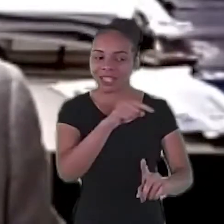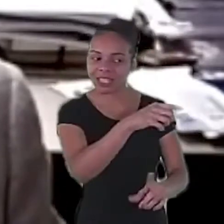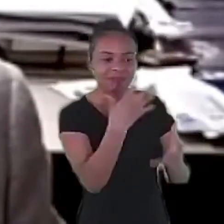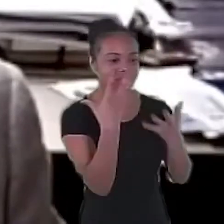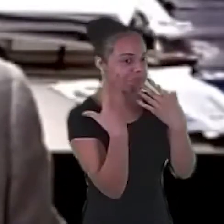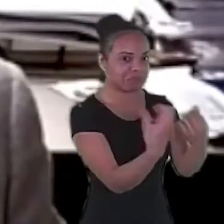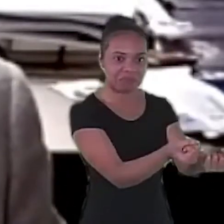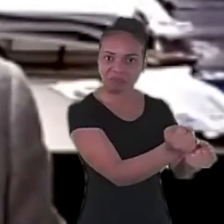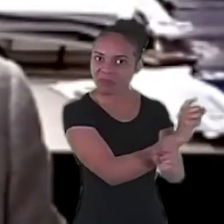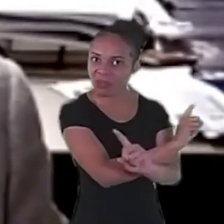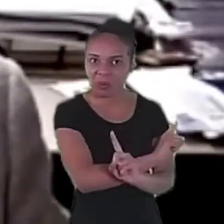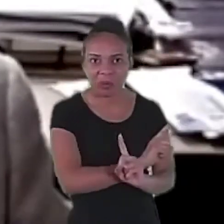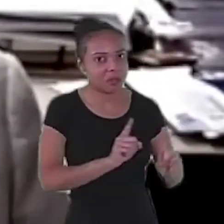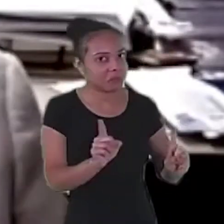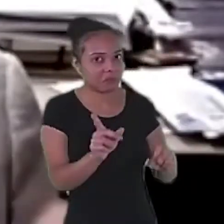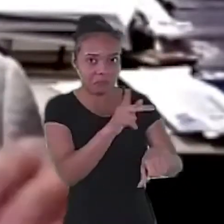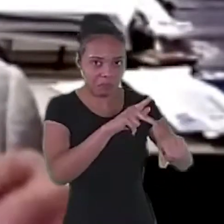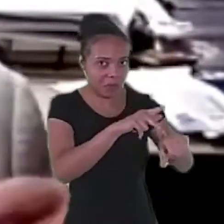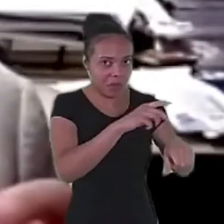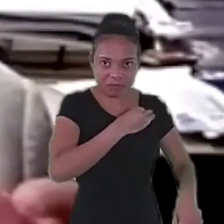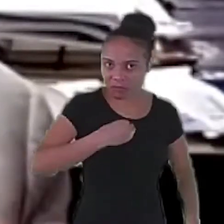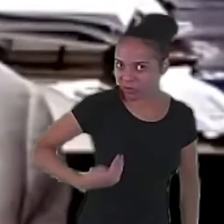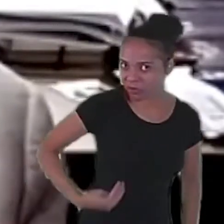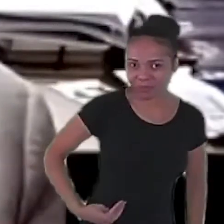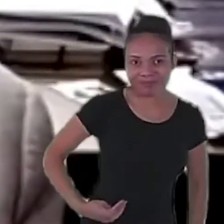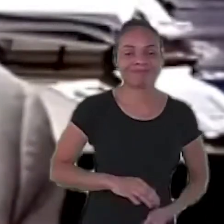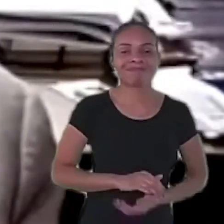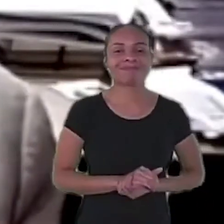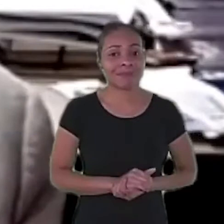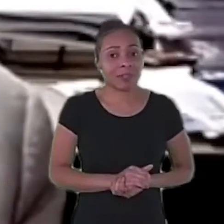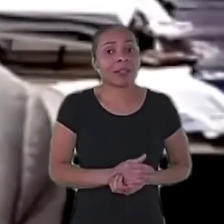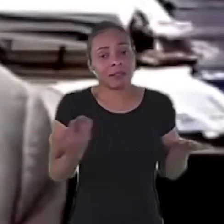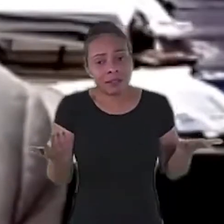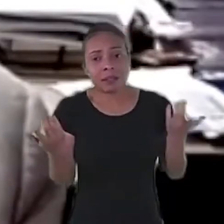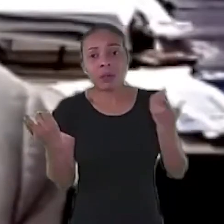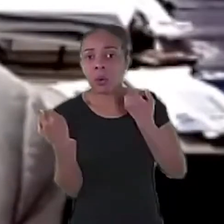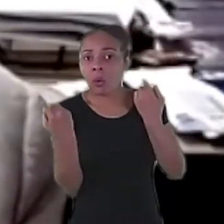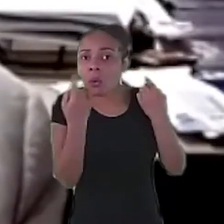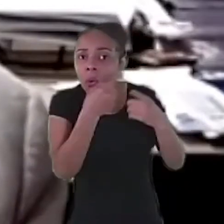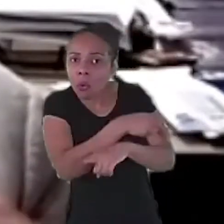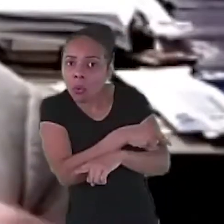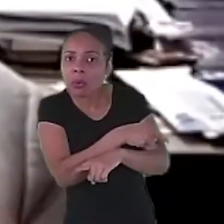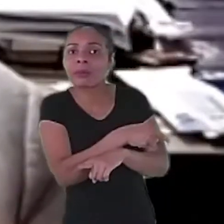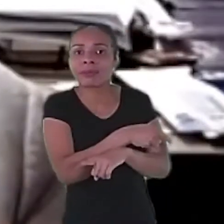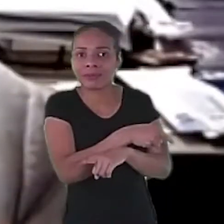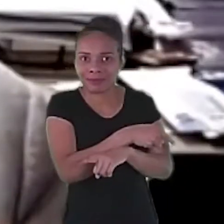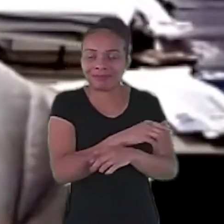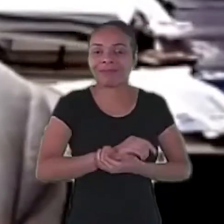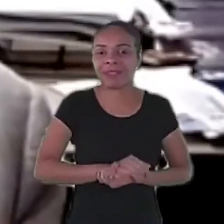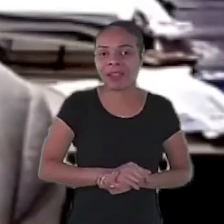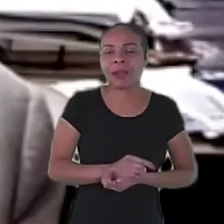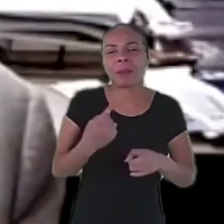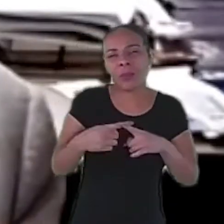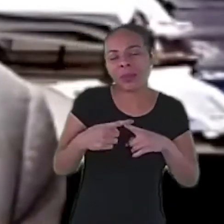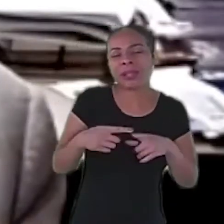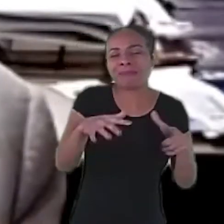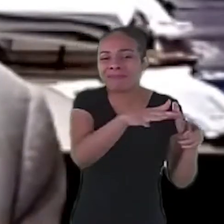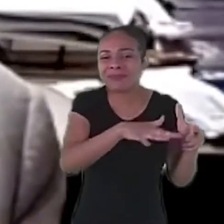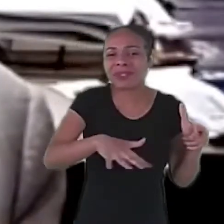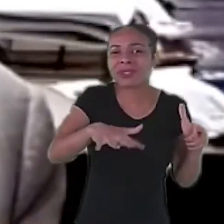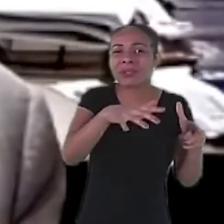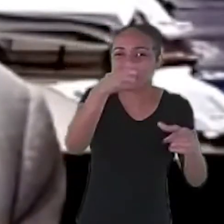nunca participou. De maneira que é uma coisa contraditória. Em geopolítica, a coisa é muito complexa. Ou seja,